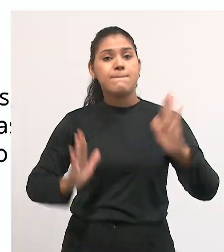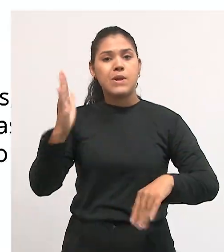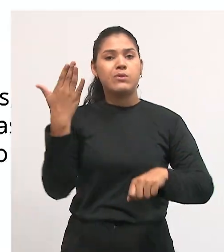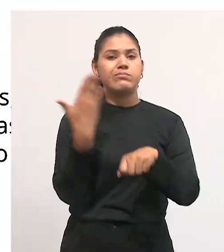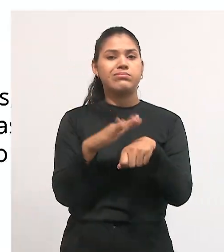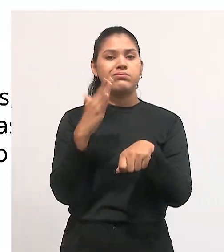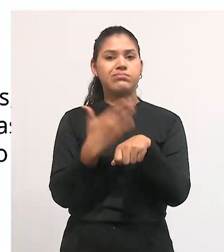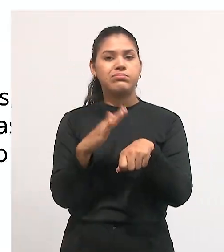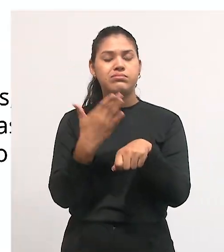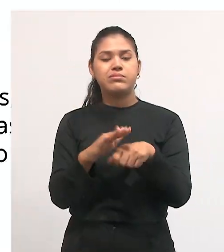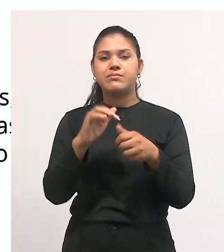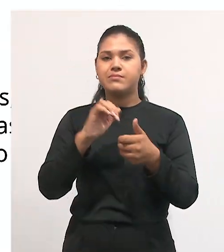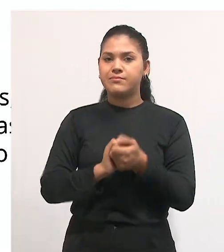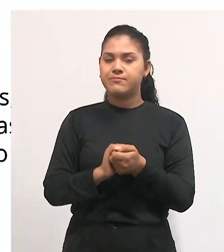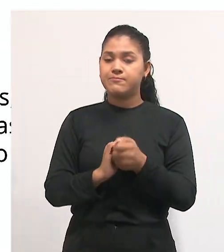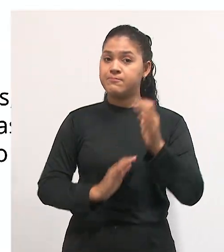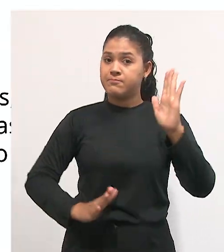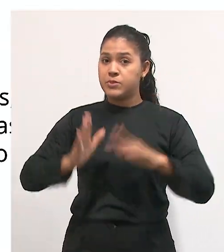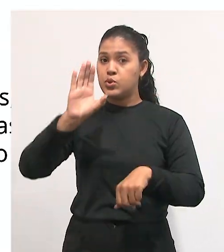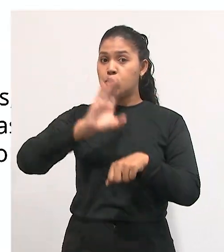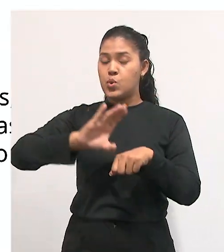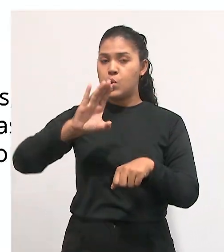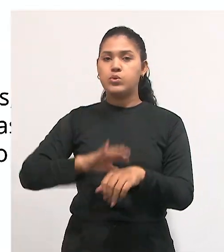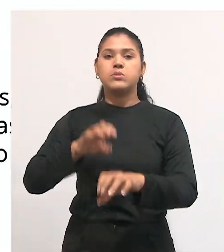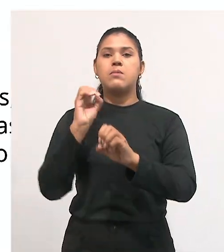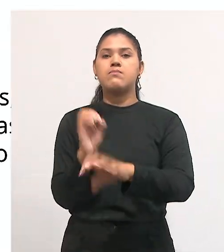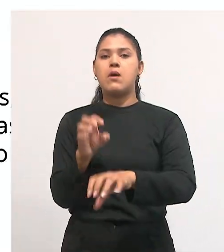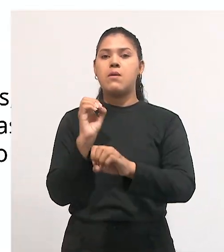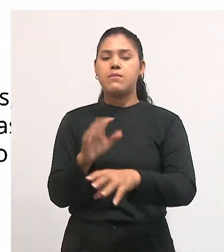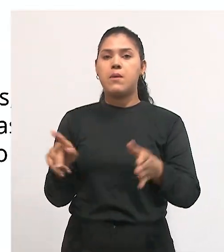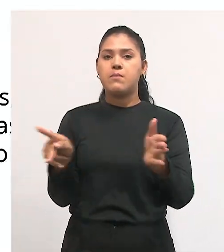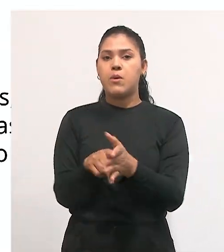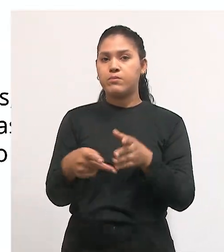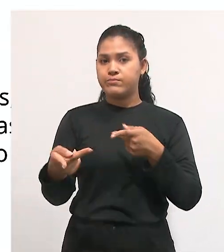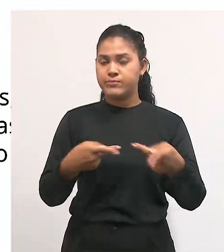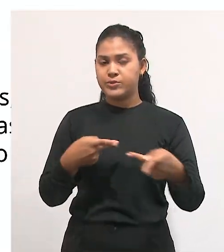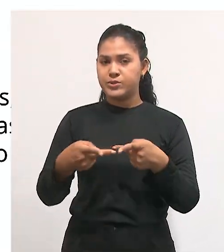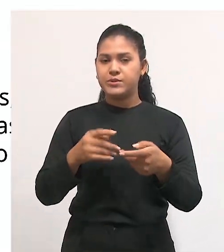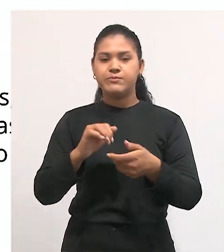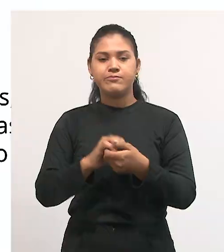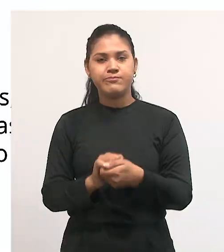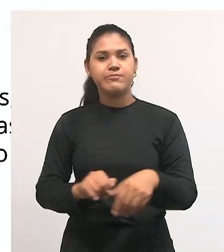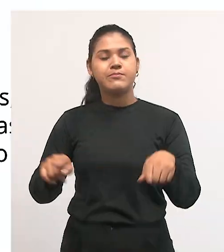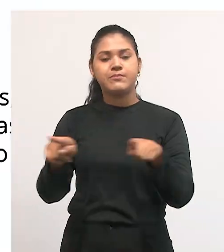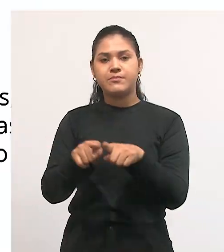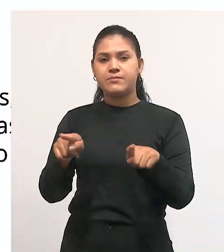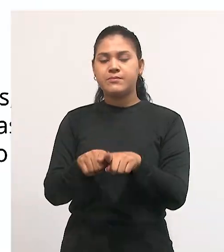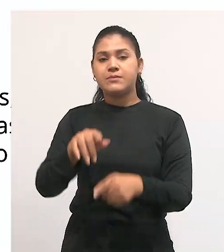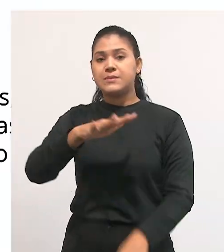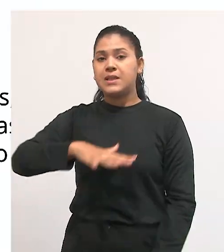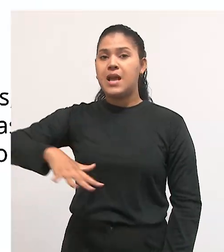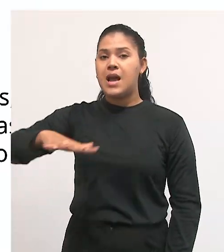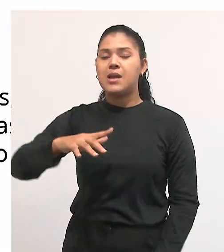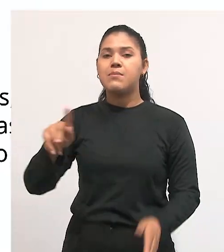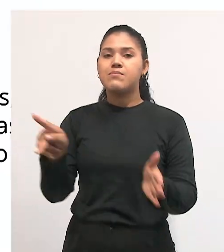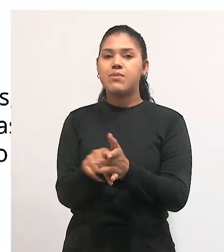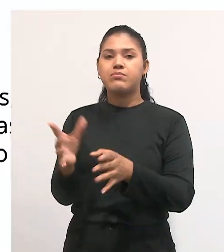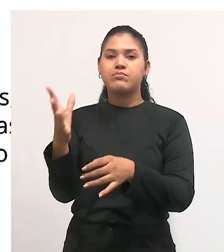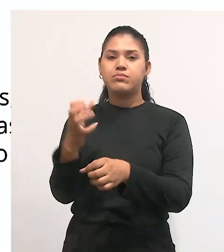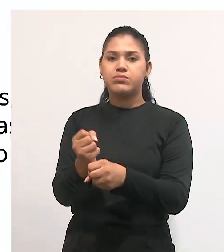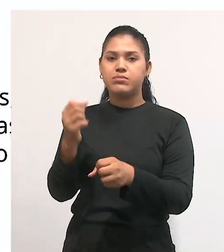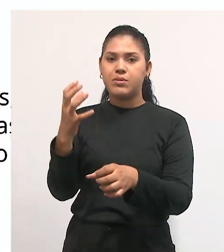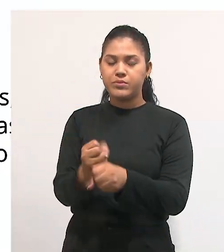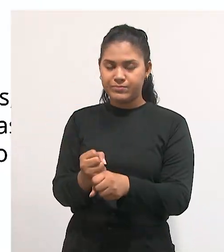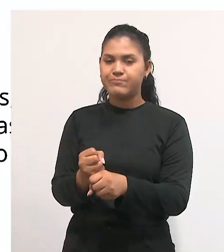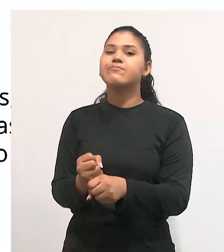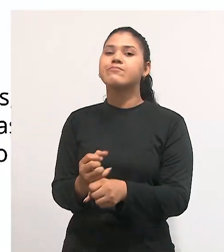a capacitação dos indivíduos que estão participando daquele projeto e os aspectos contábeis, né, gente? Como, por